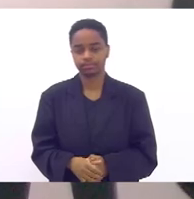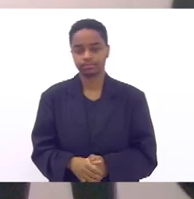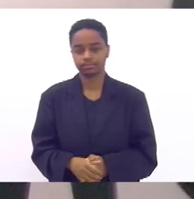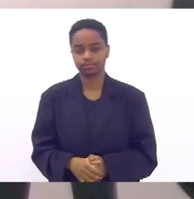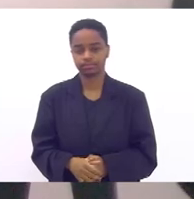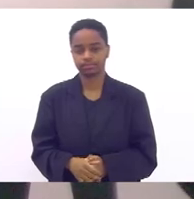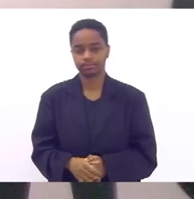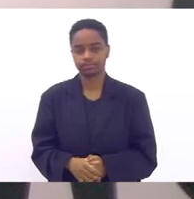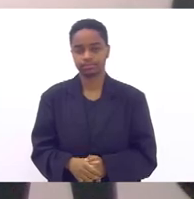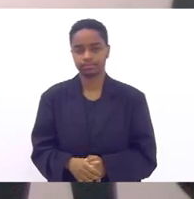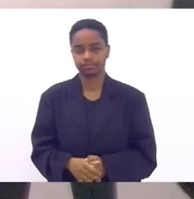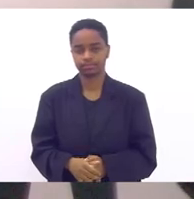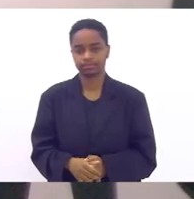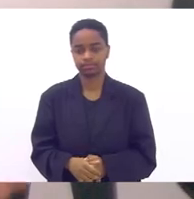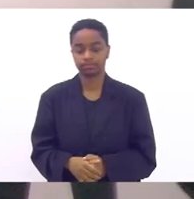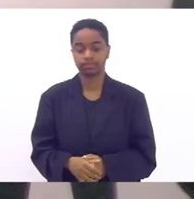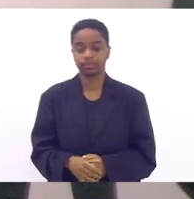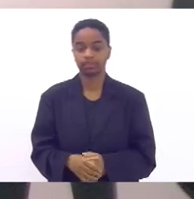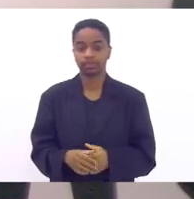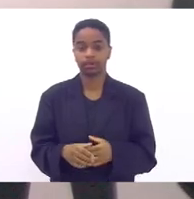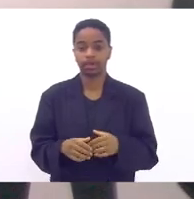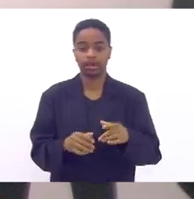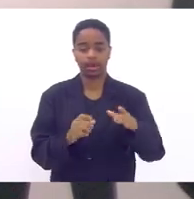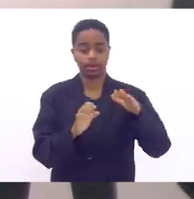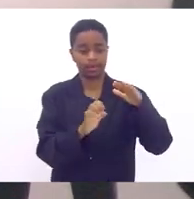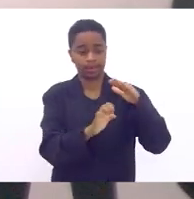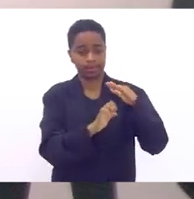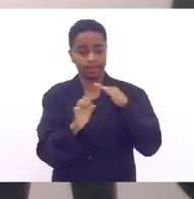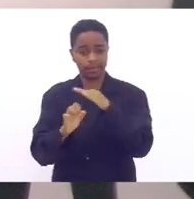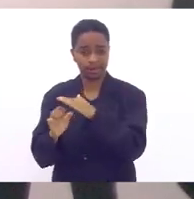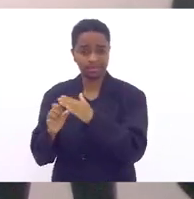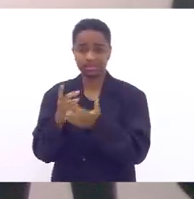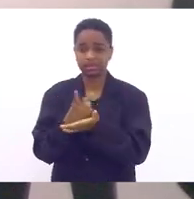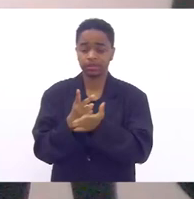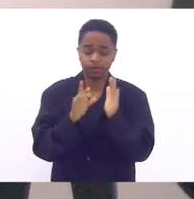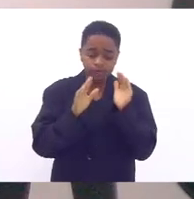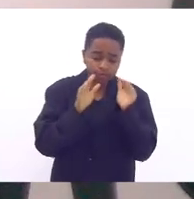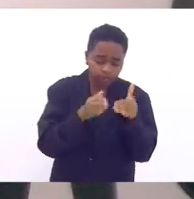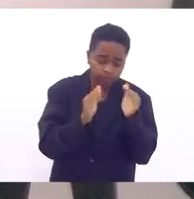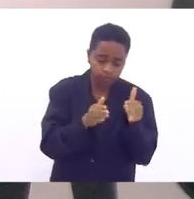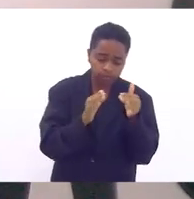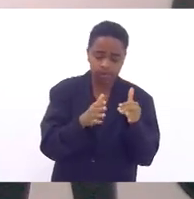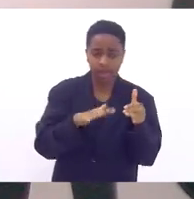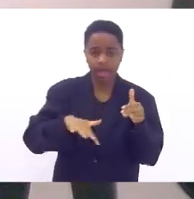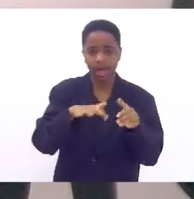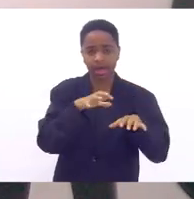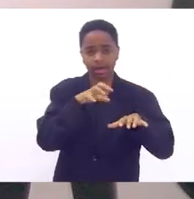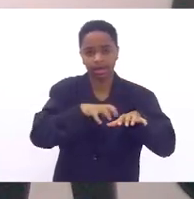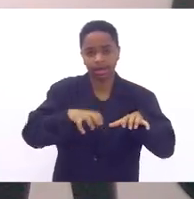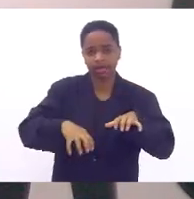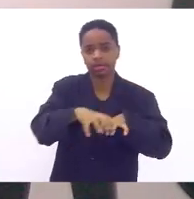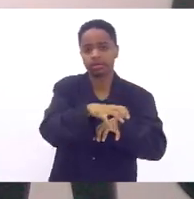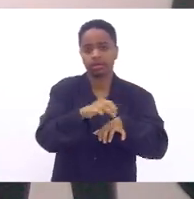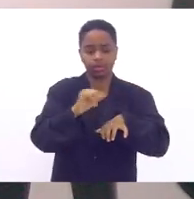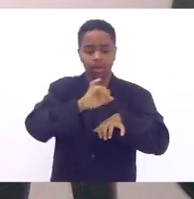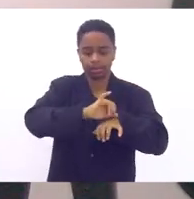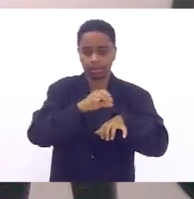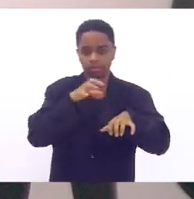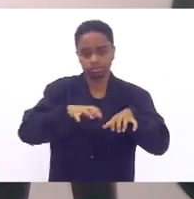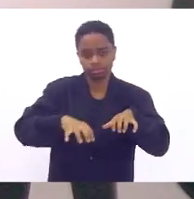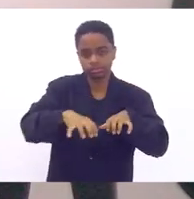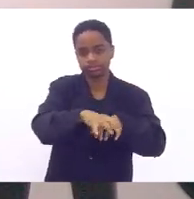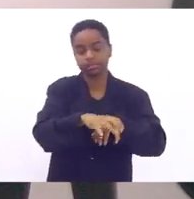eh destas destes Empreendimentos na região metropolitana então quando se quando você amplia esse